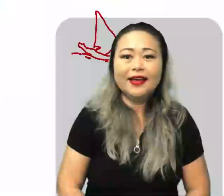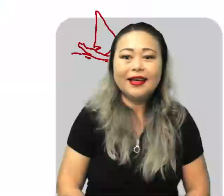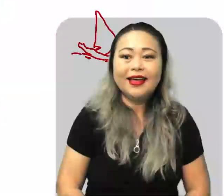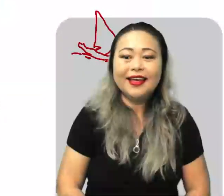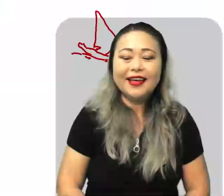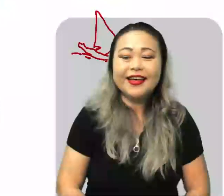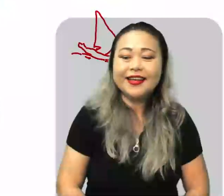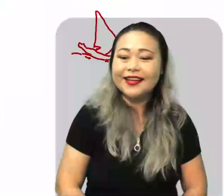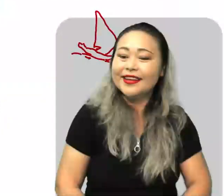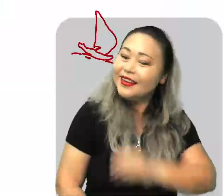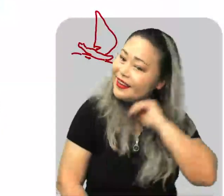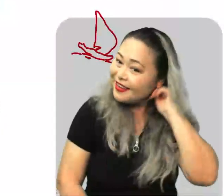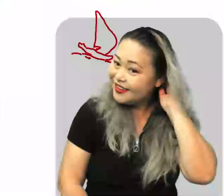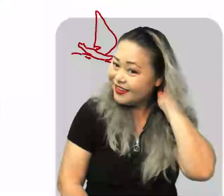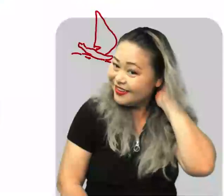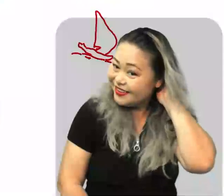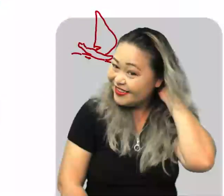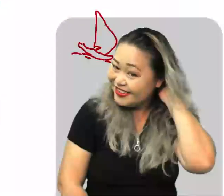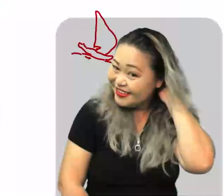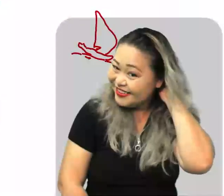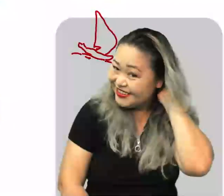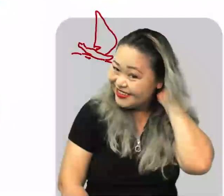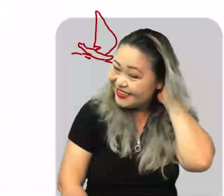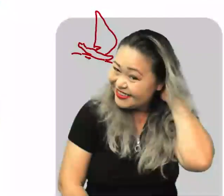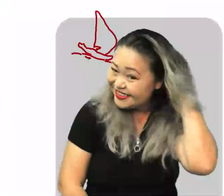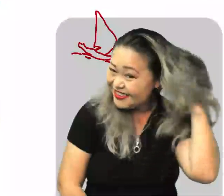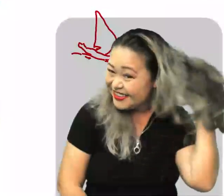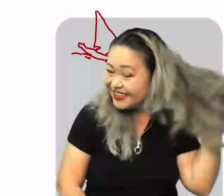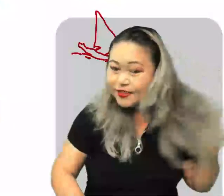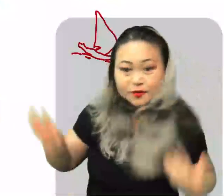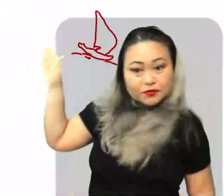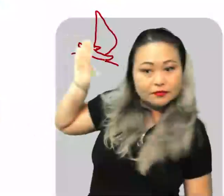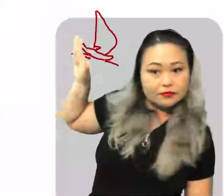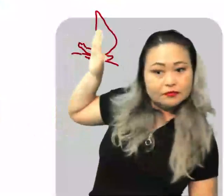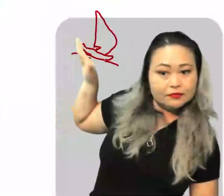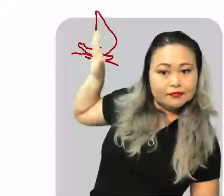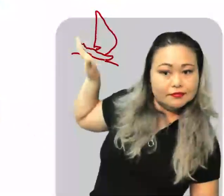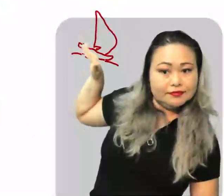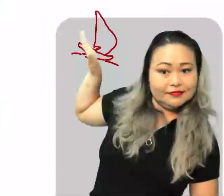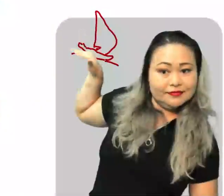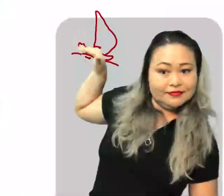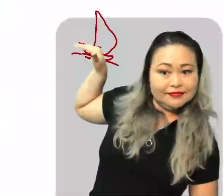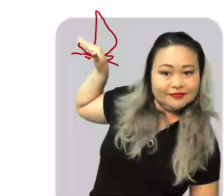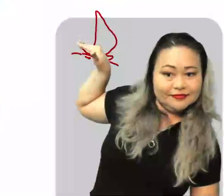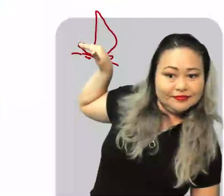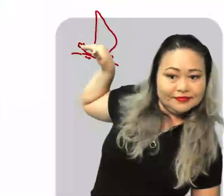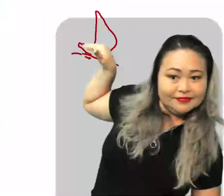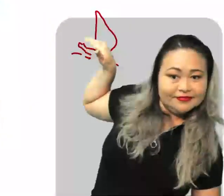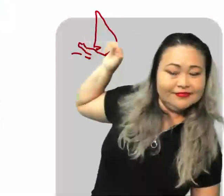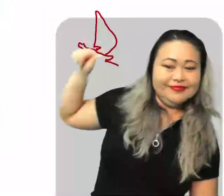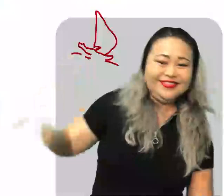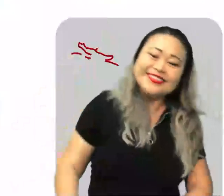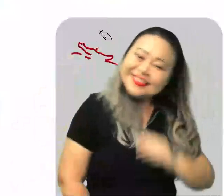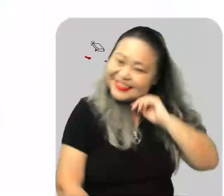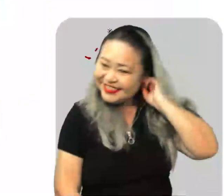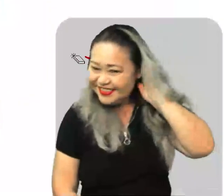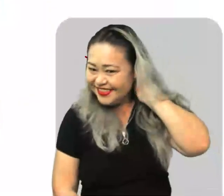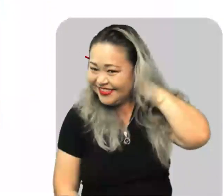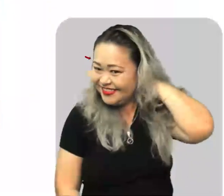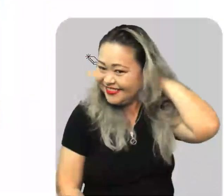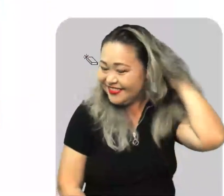Ela vai... Ui! Perdão. Não posso arriscar a nossa amiga,